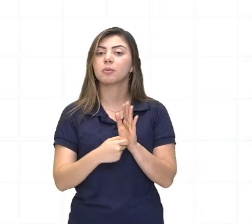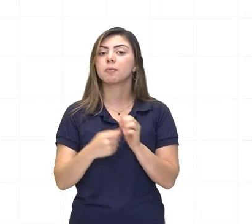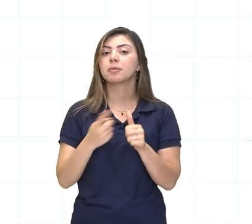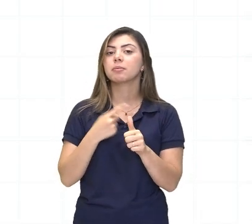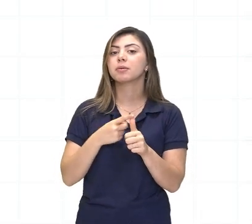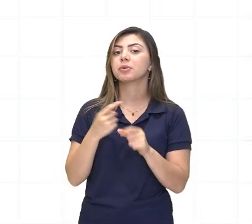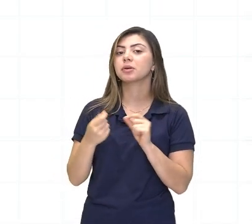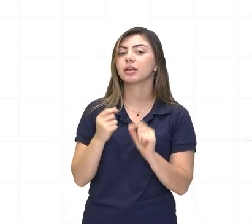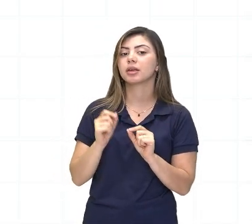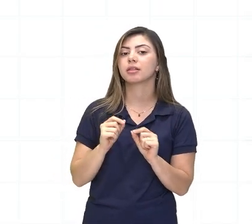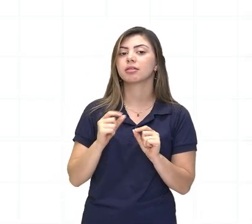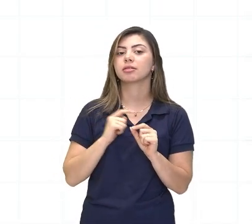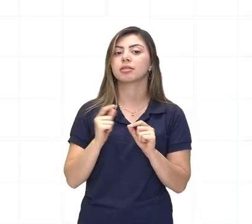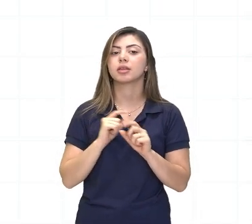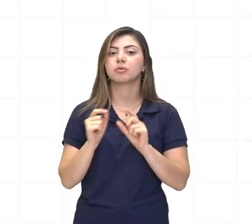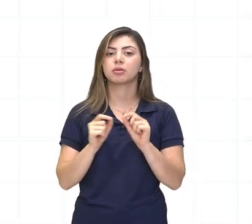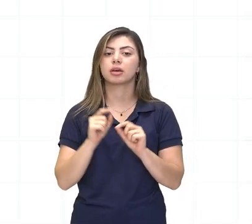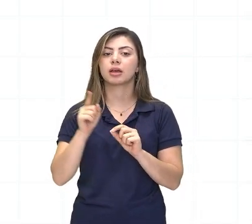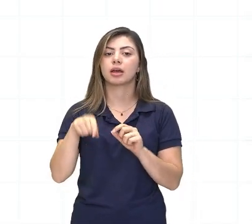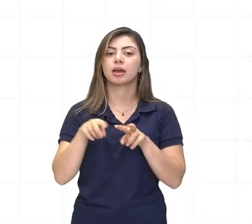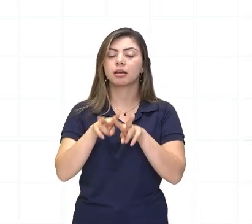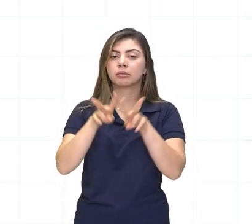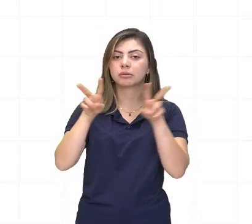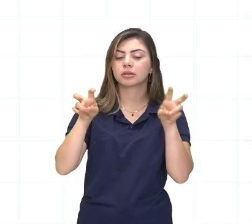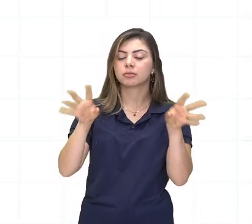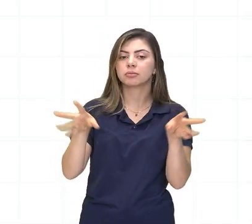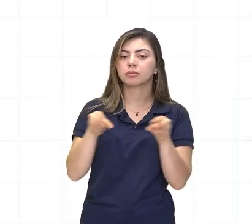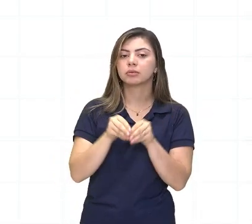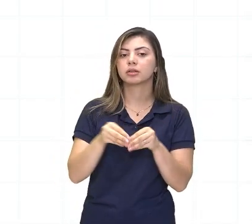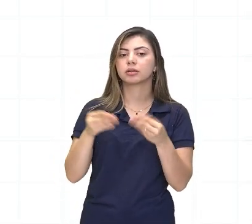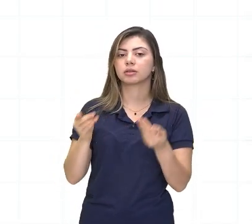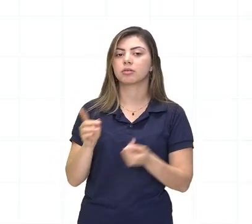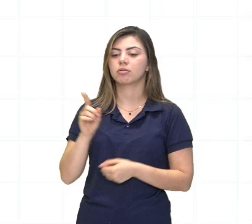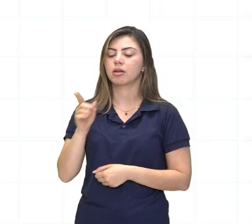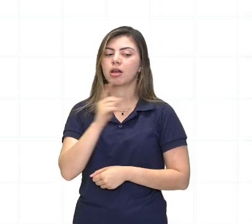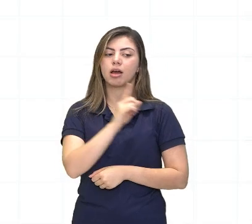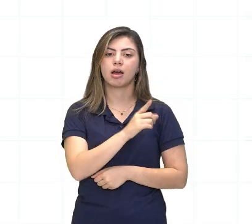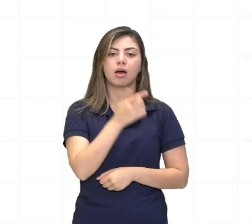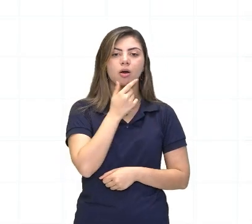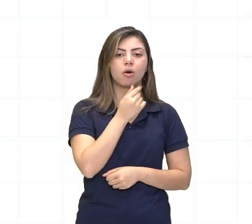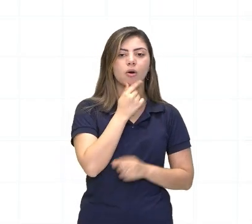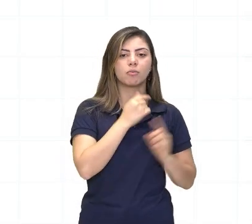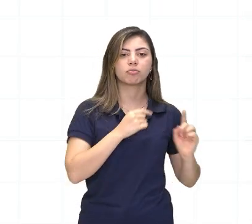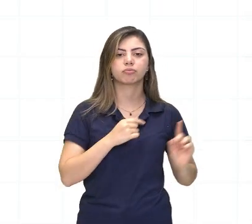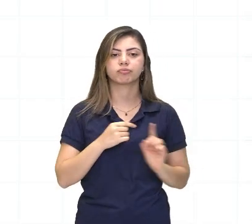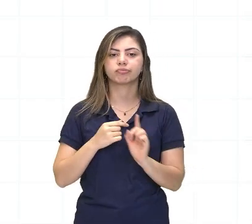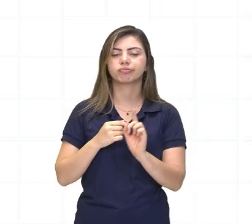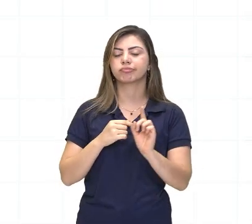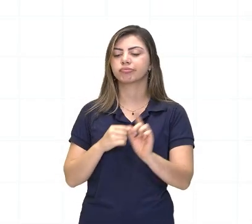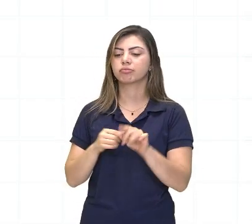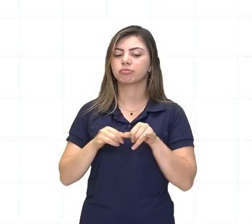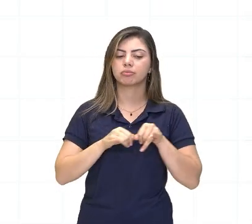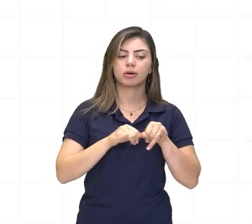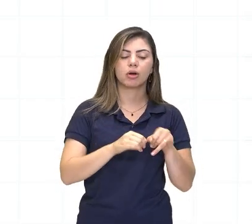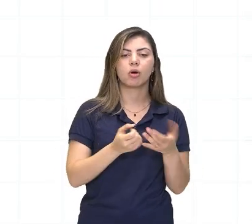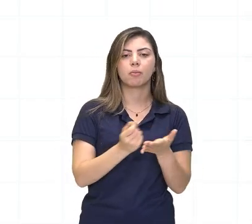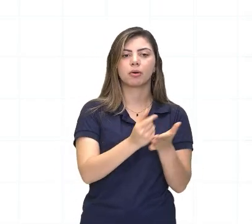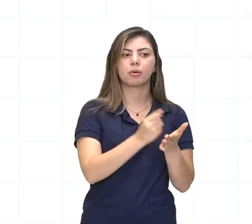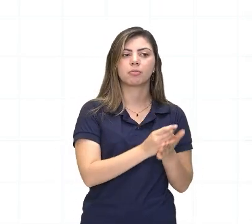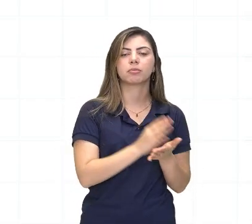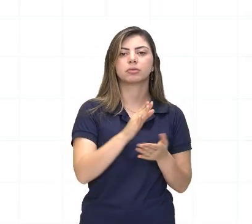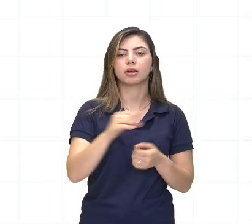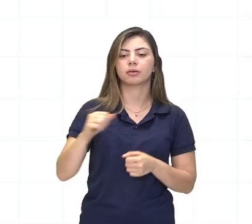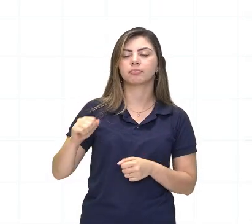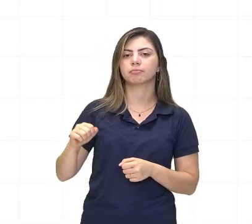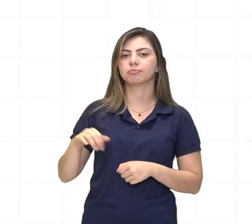Então ele vai falar, ao voltar do mercado, Cacique Wagner Maireia Javaé estaciona sua caminhonete